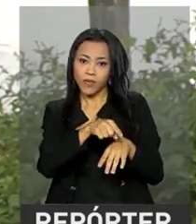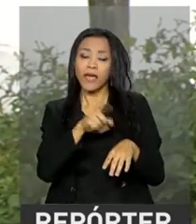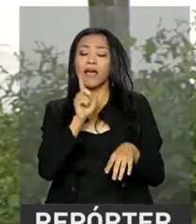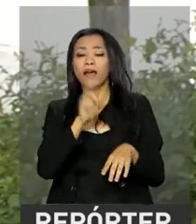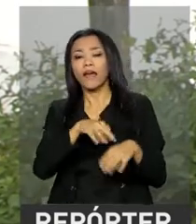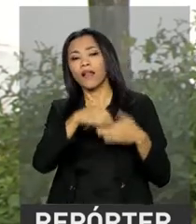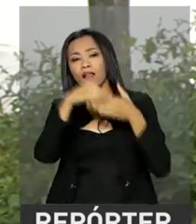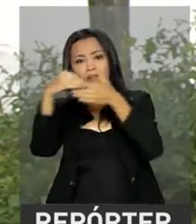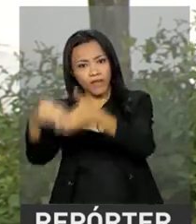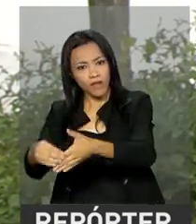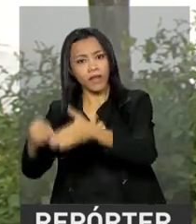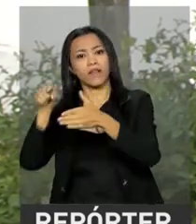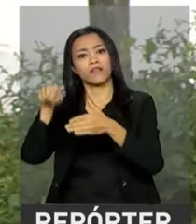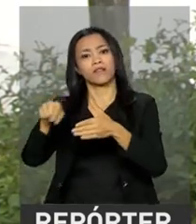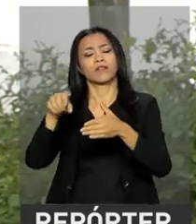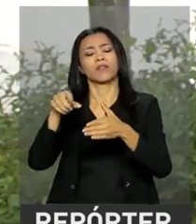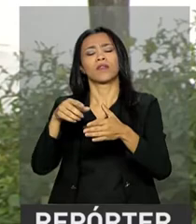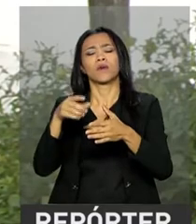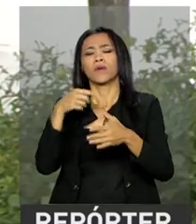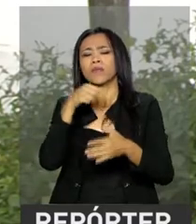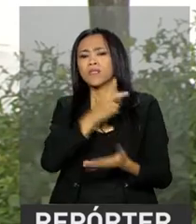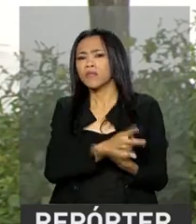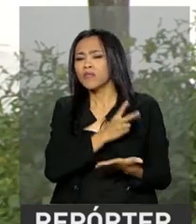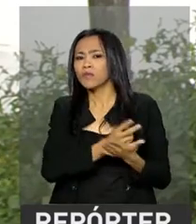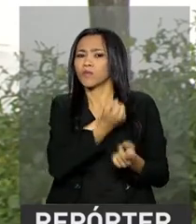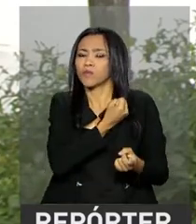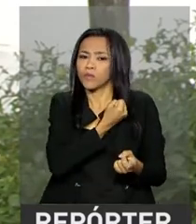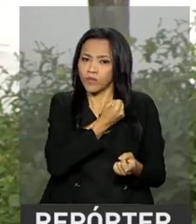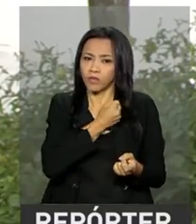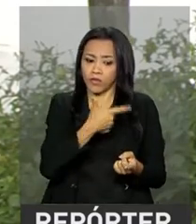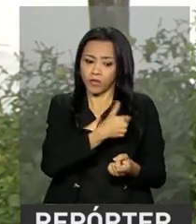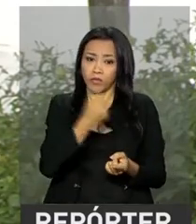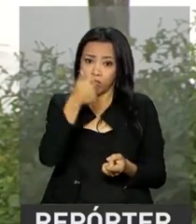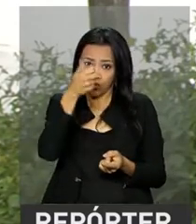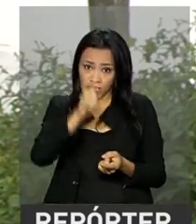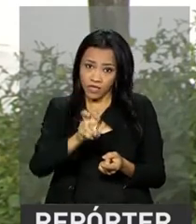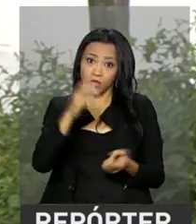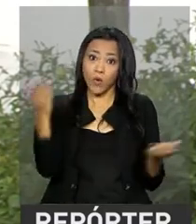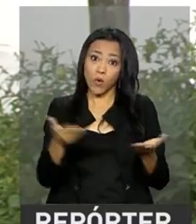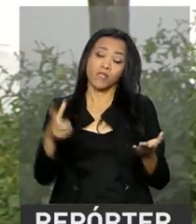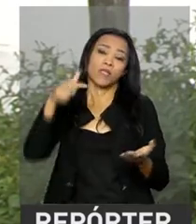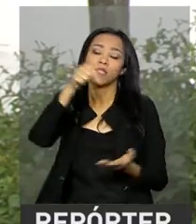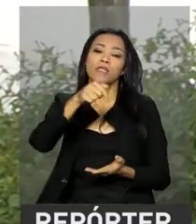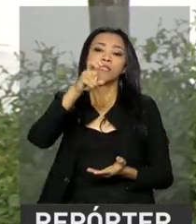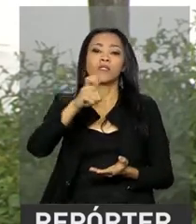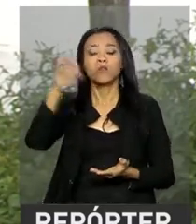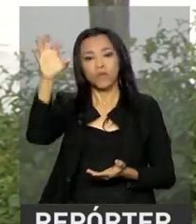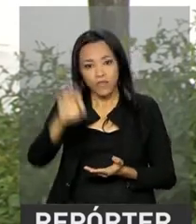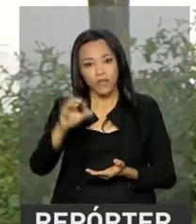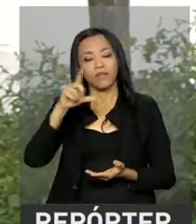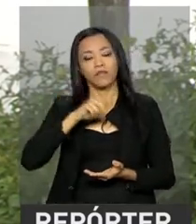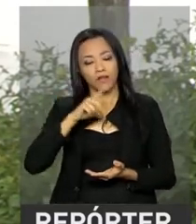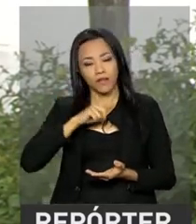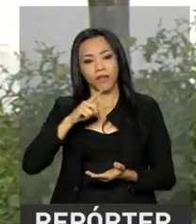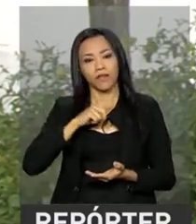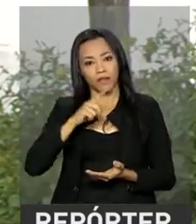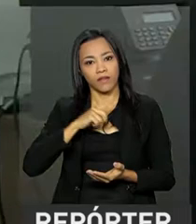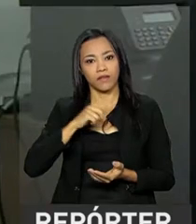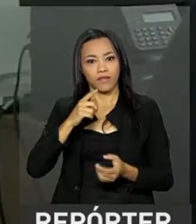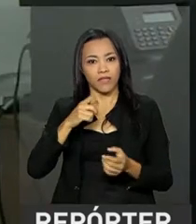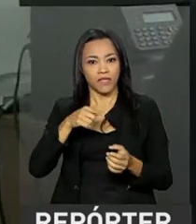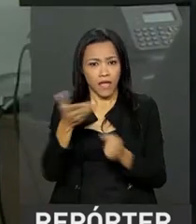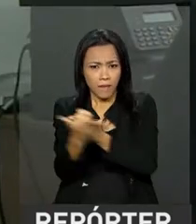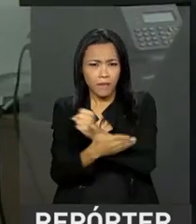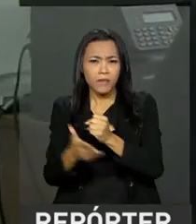quando trago esse nunca 2015 a gente tente 85 cento das pessoas tem no seu diagnóstico na atenção básica